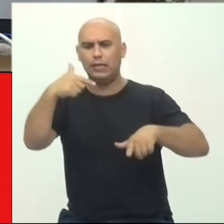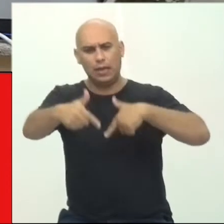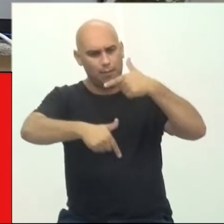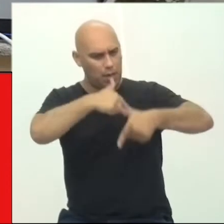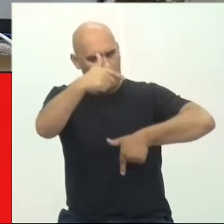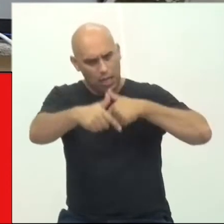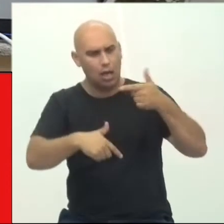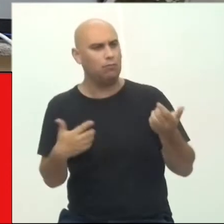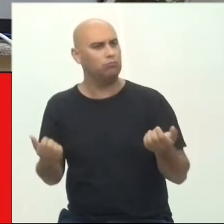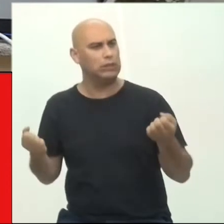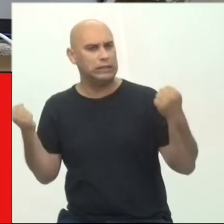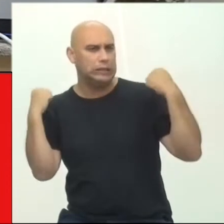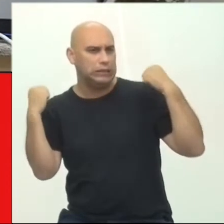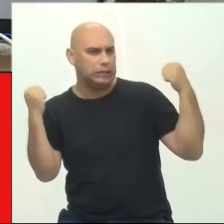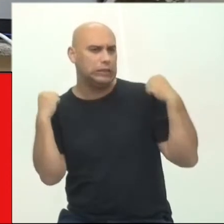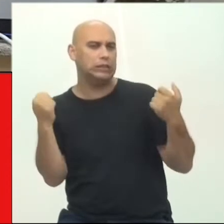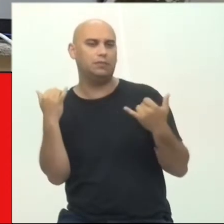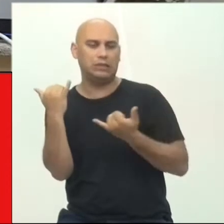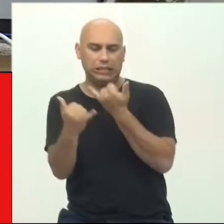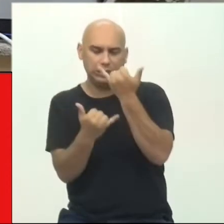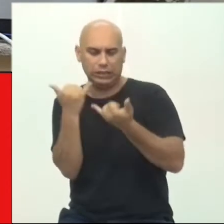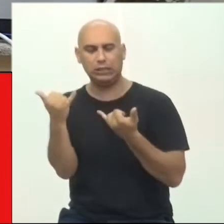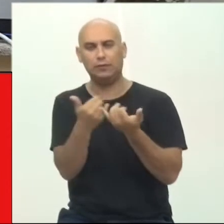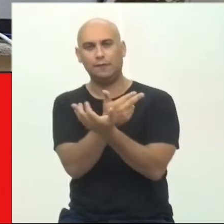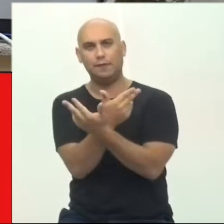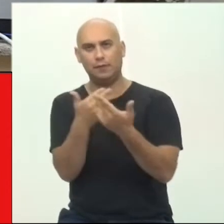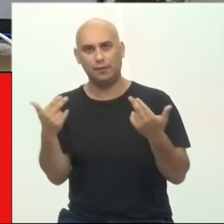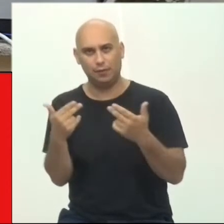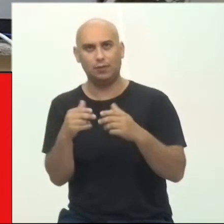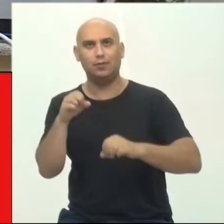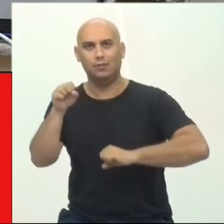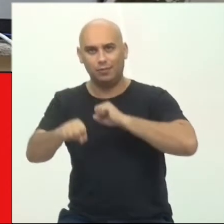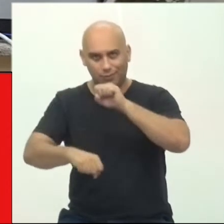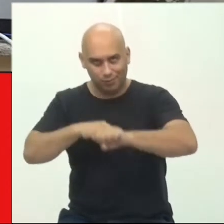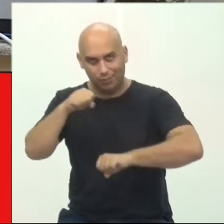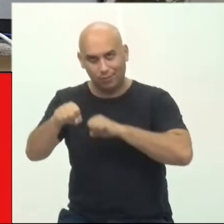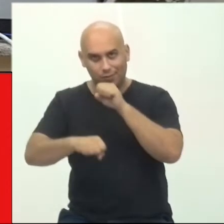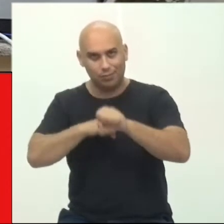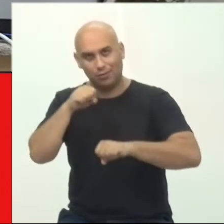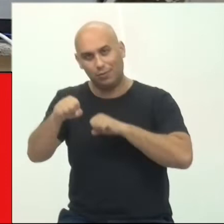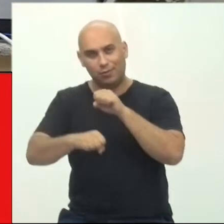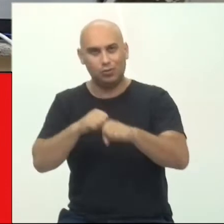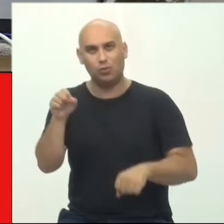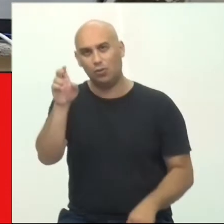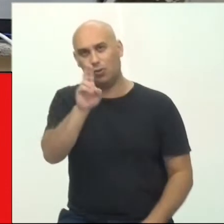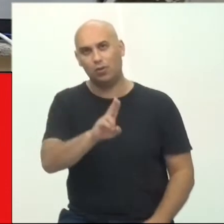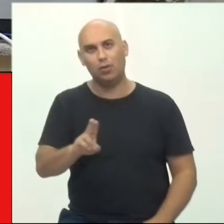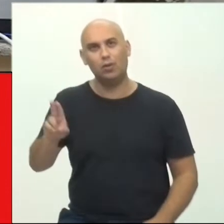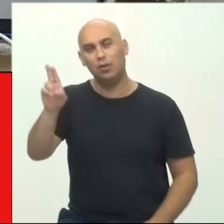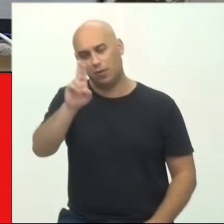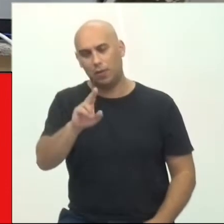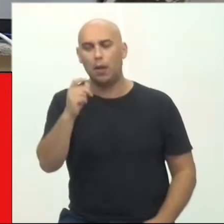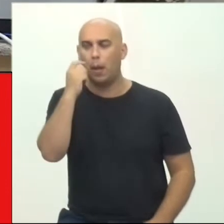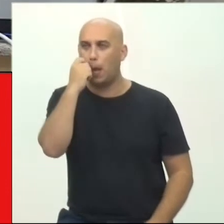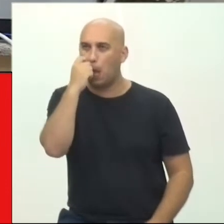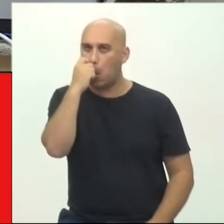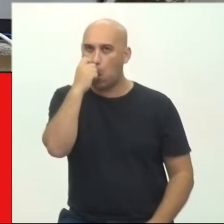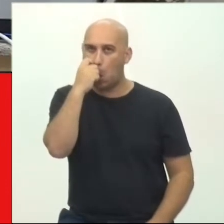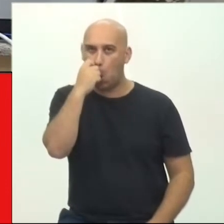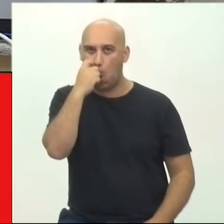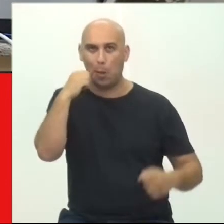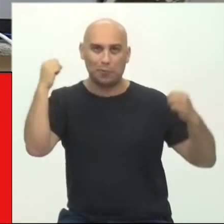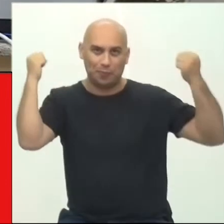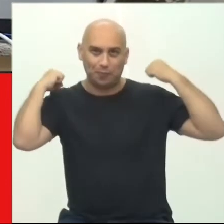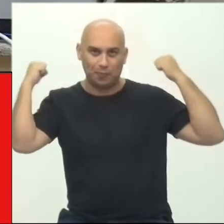aquele lazer. O pessoal do pedal, aquele pessoal que usa a bicicleta para fazer por